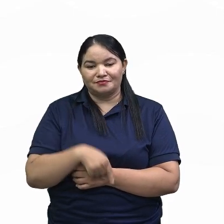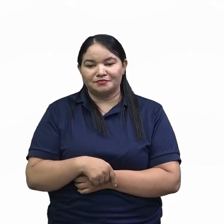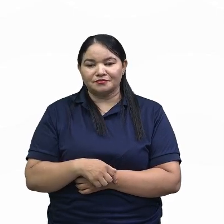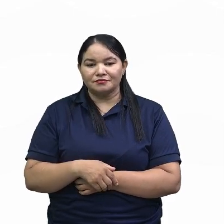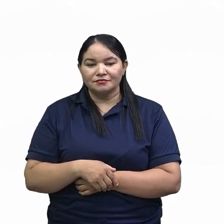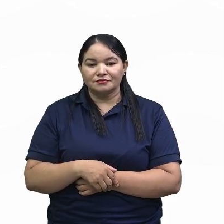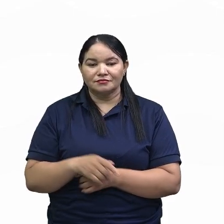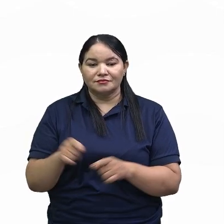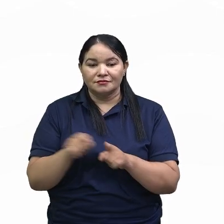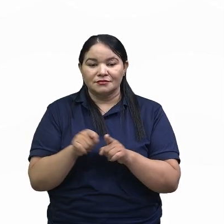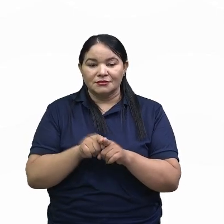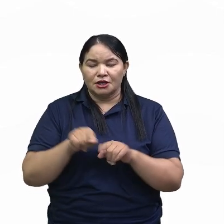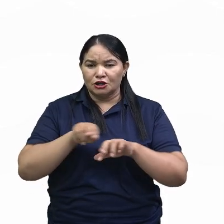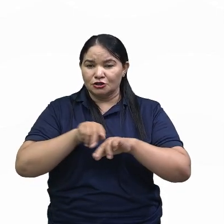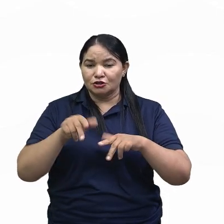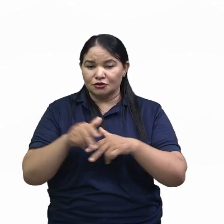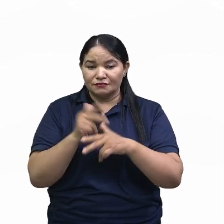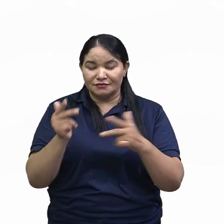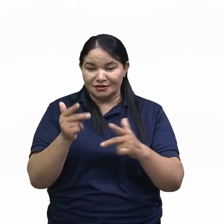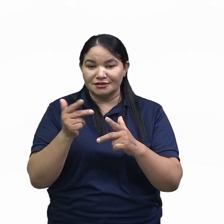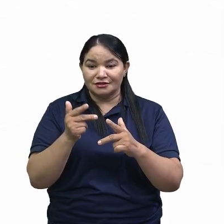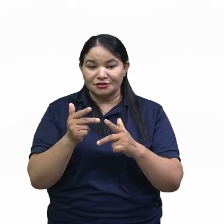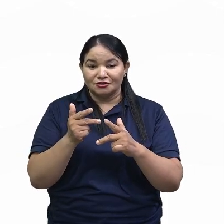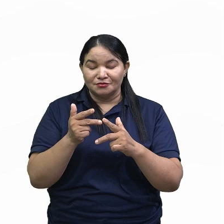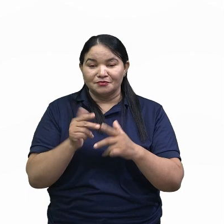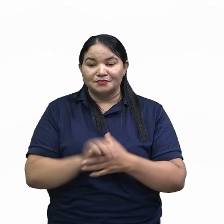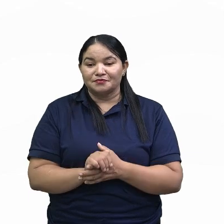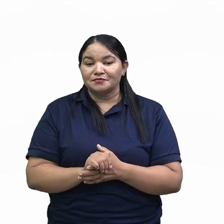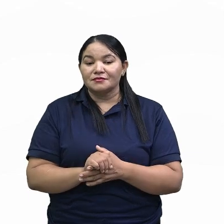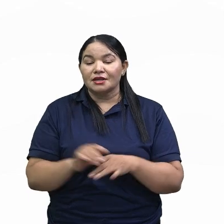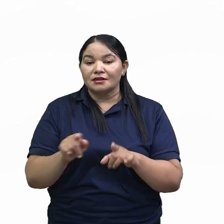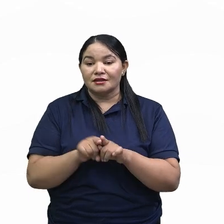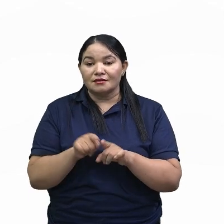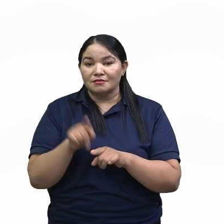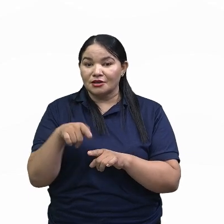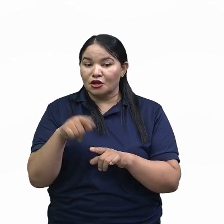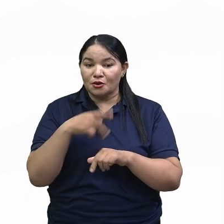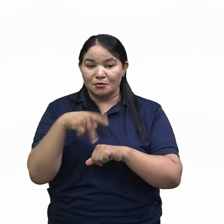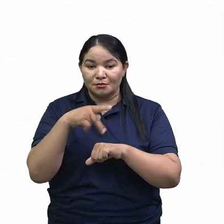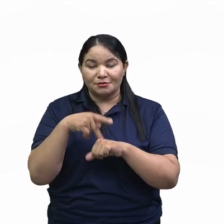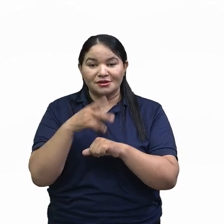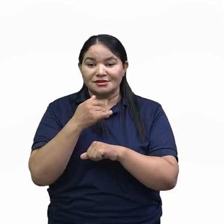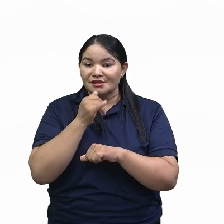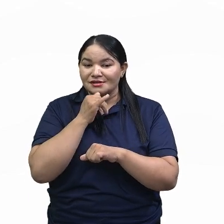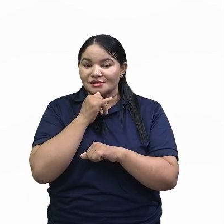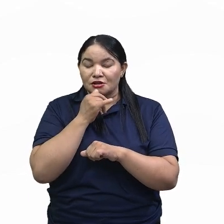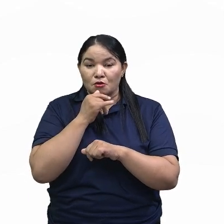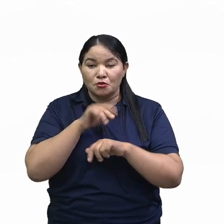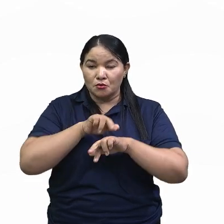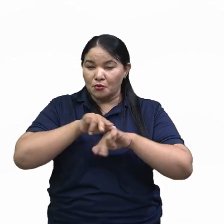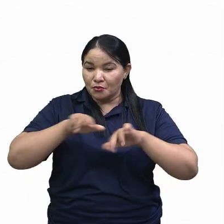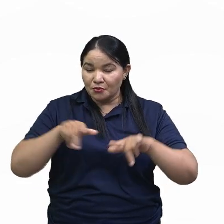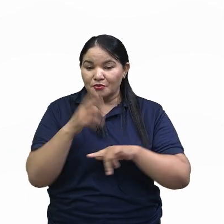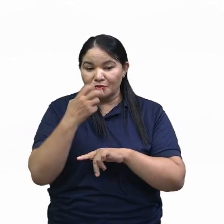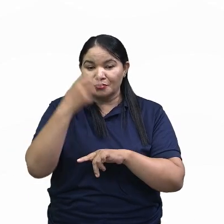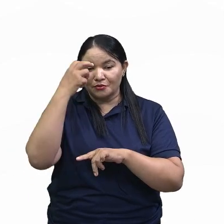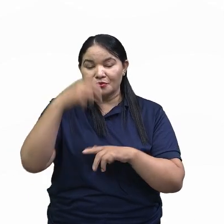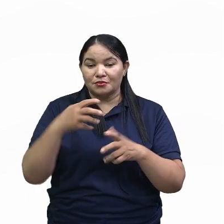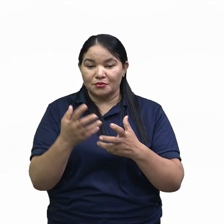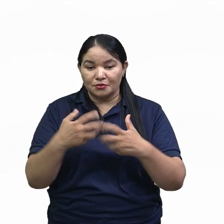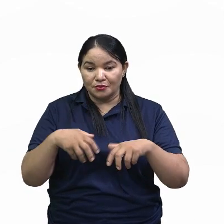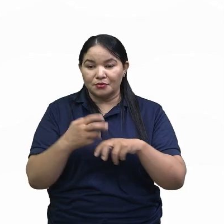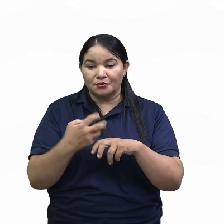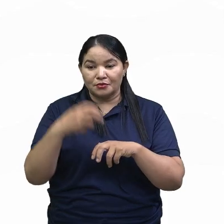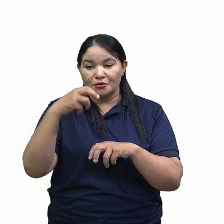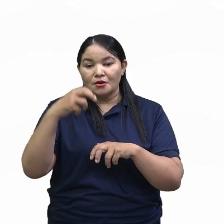e uma rica diversidade étnica. Então, o país ele é um exemplo de multiculturalismo